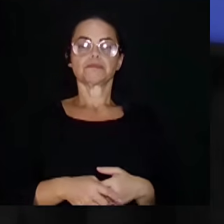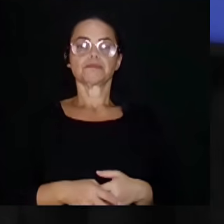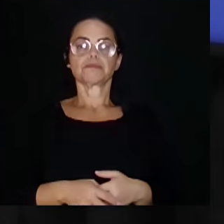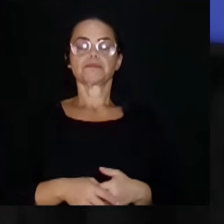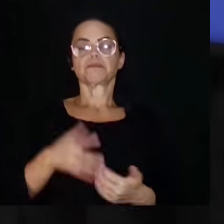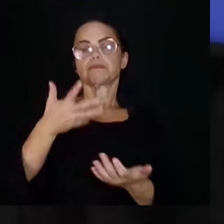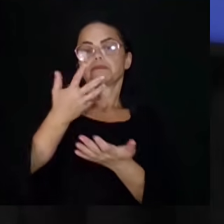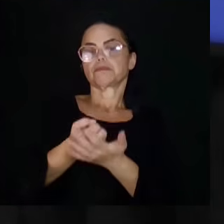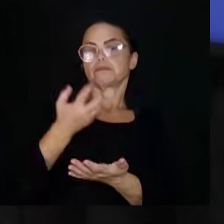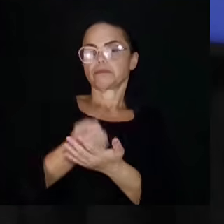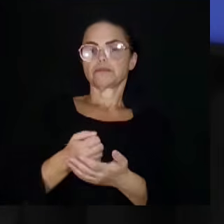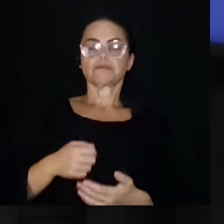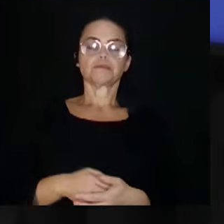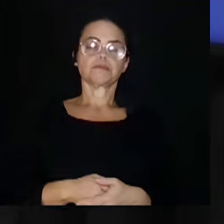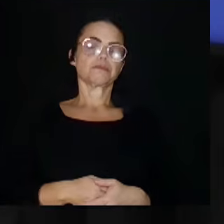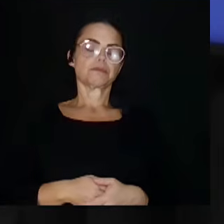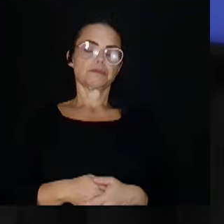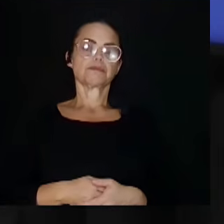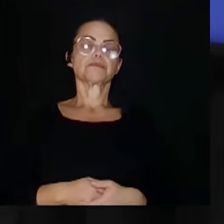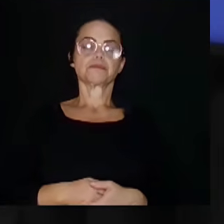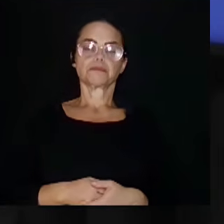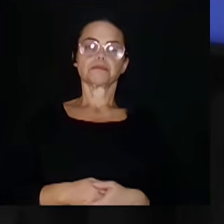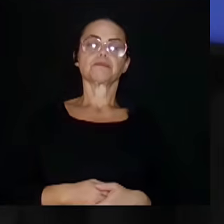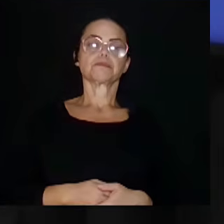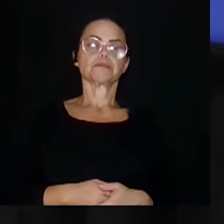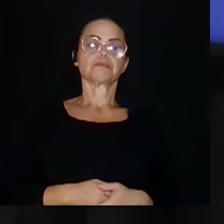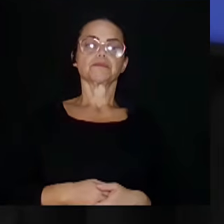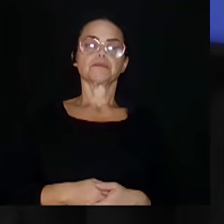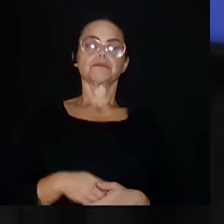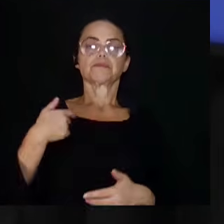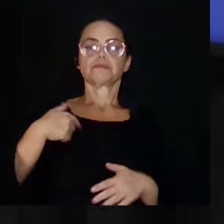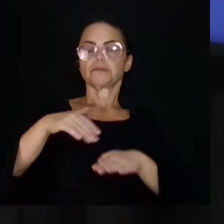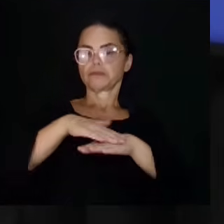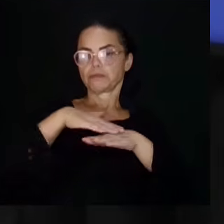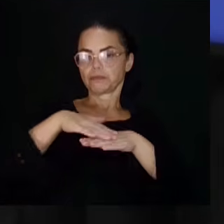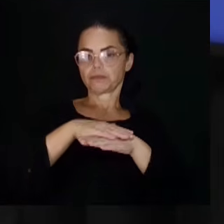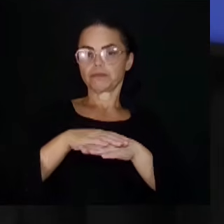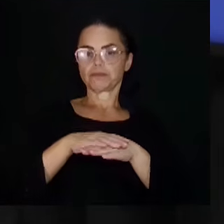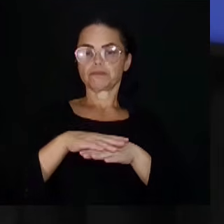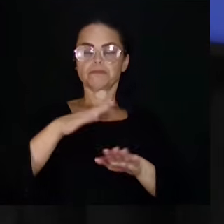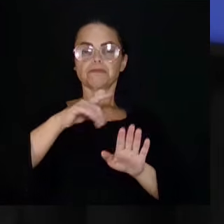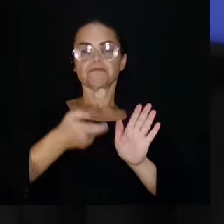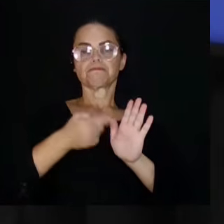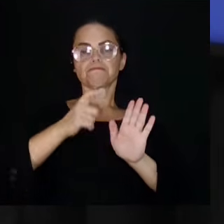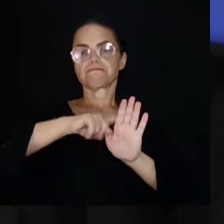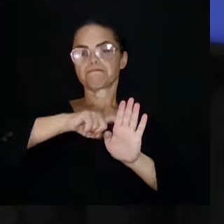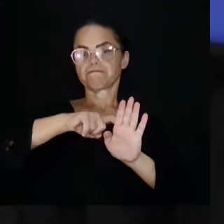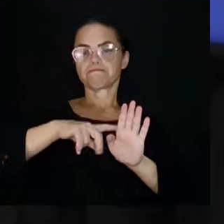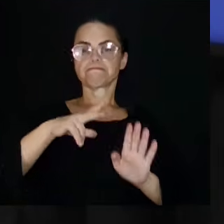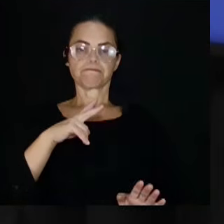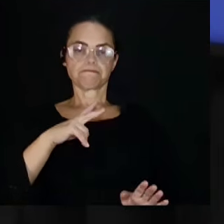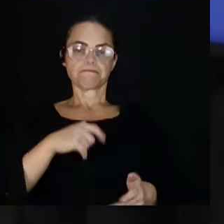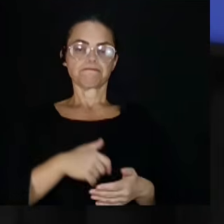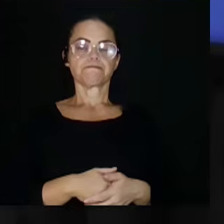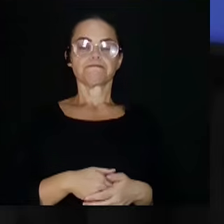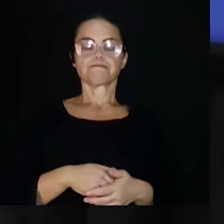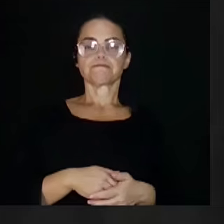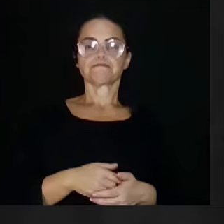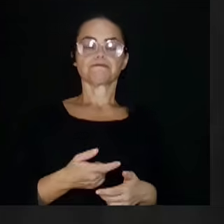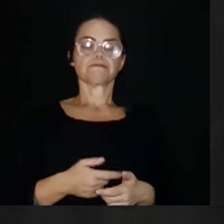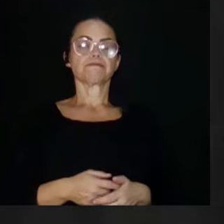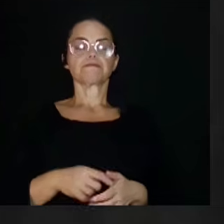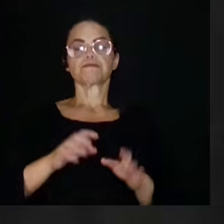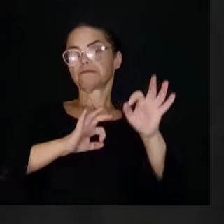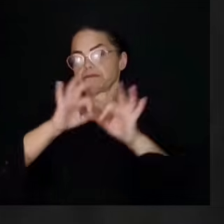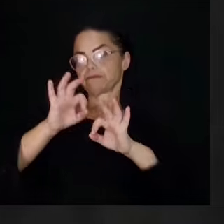você menciona na nossa conversa de bastidor. Então, esse foi um projeto